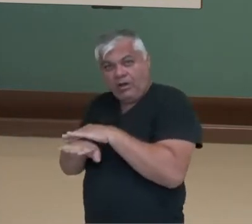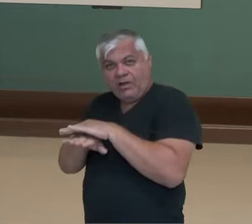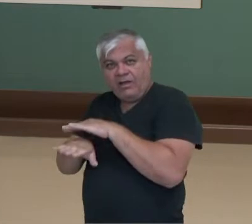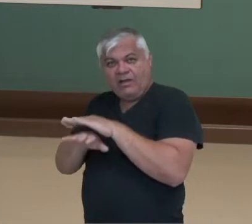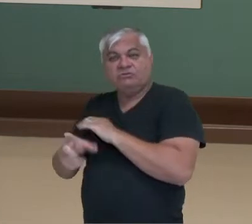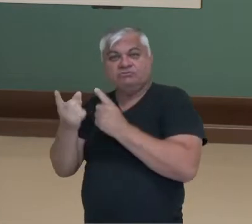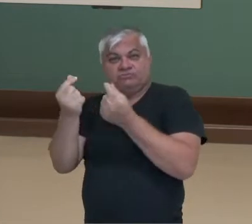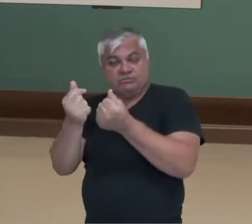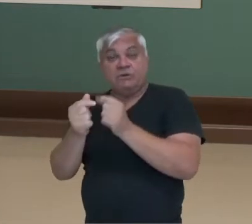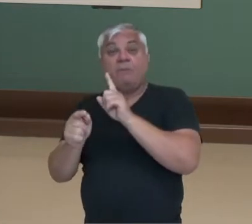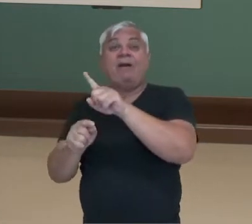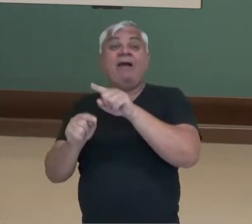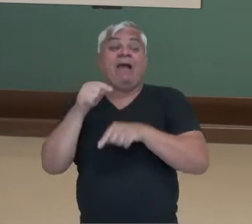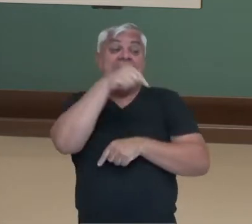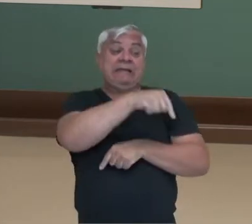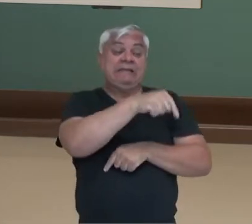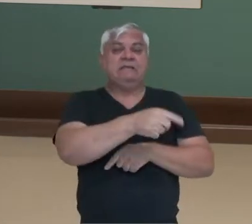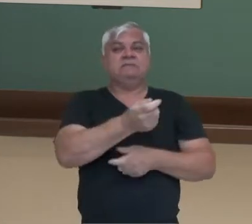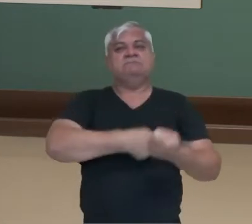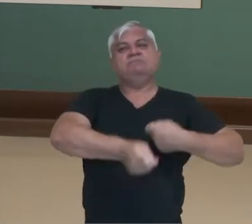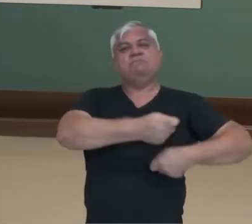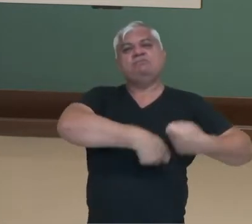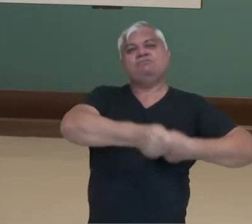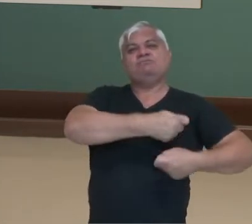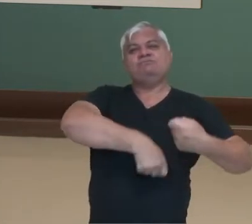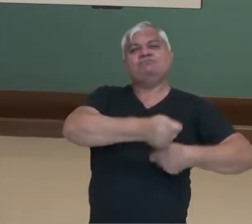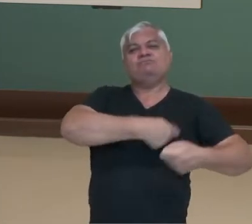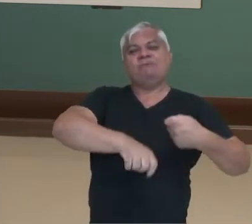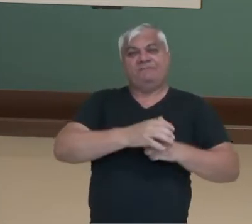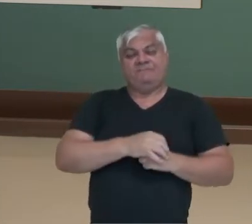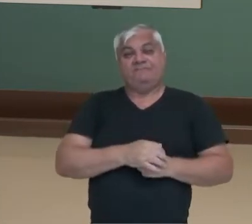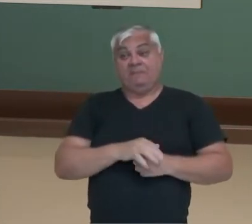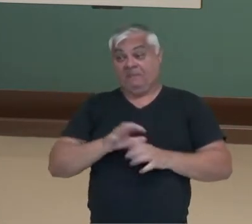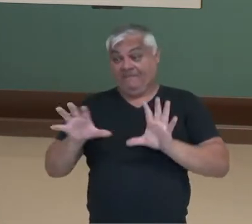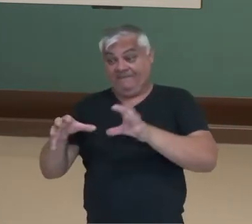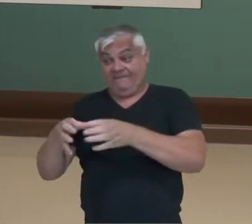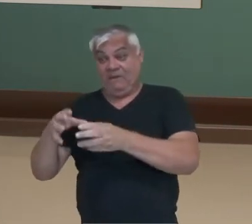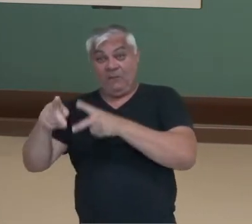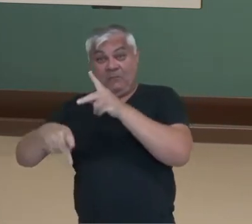eles. Lerdo é o gato, né? Aí os atenienses